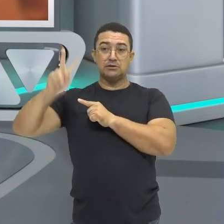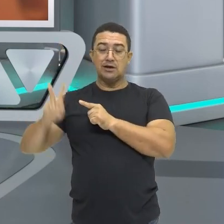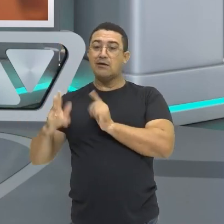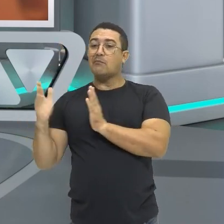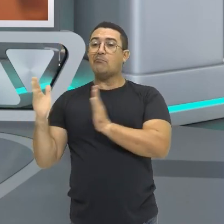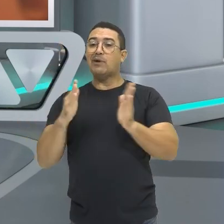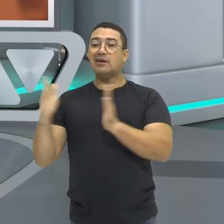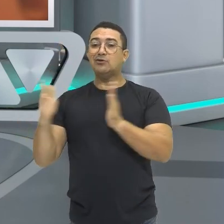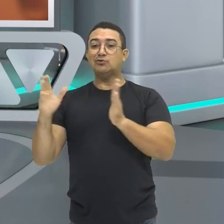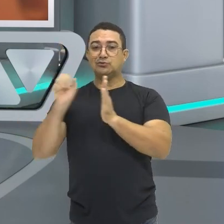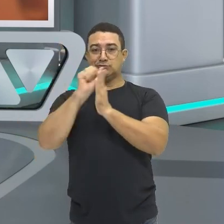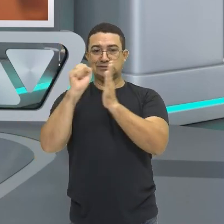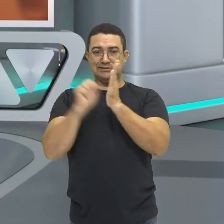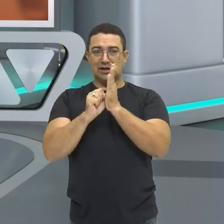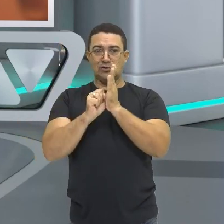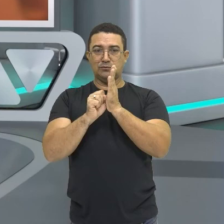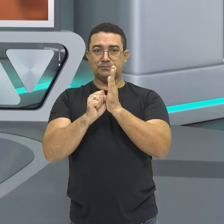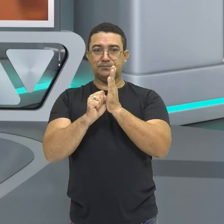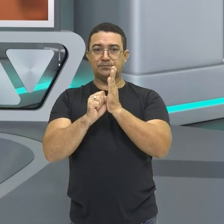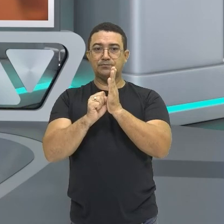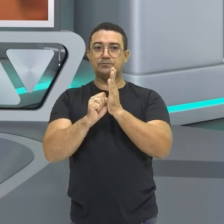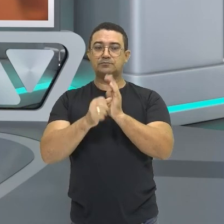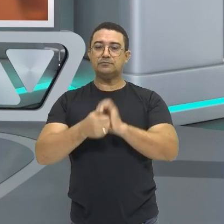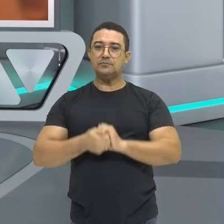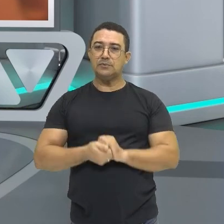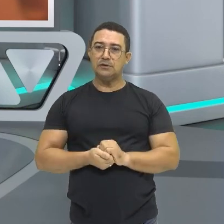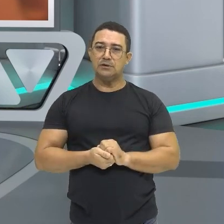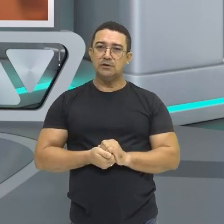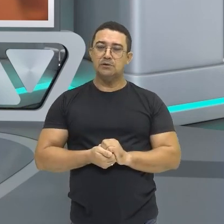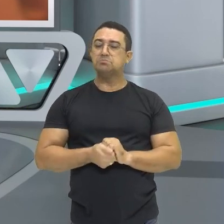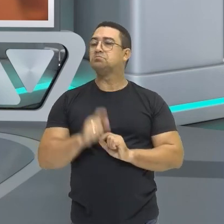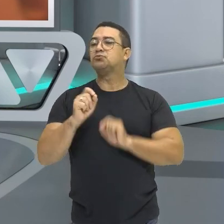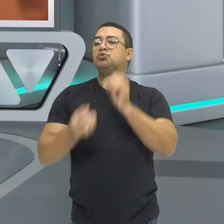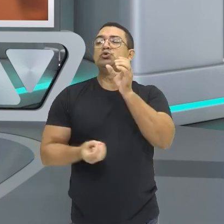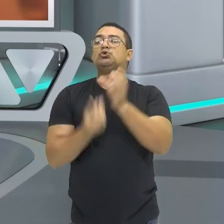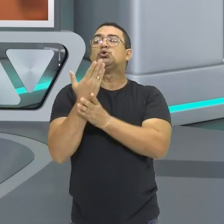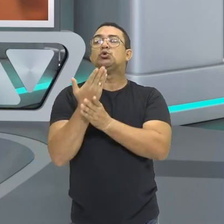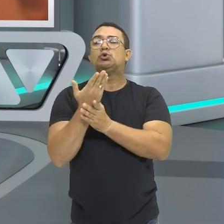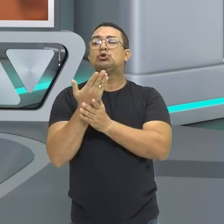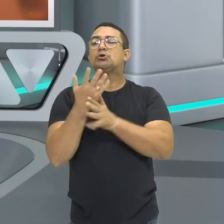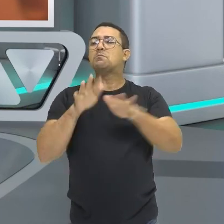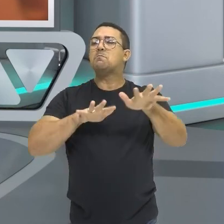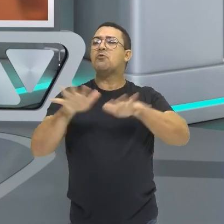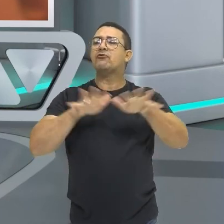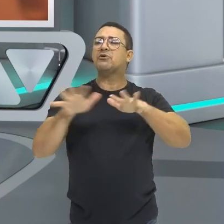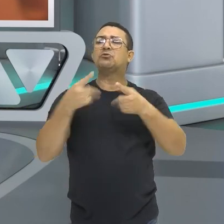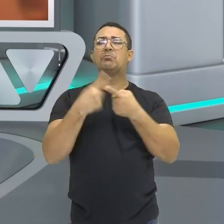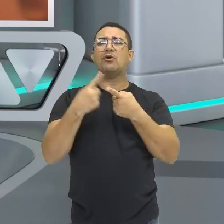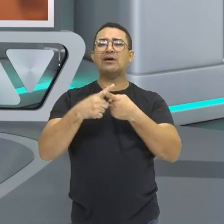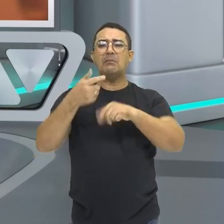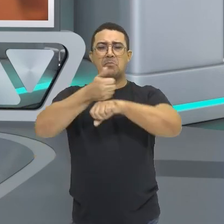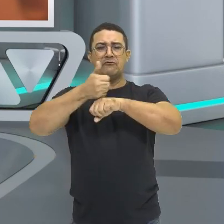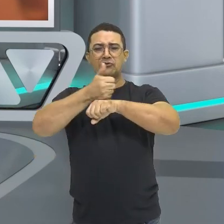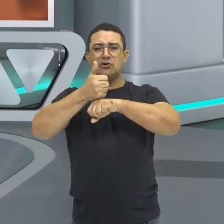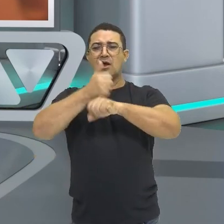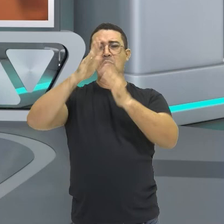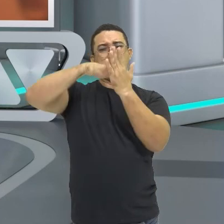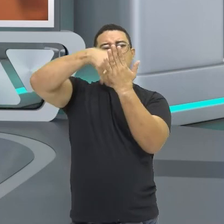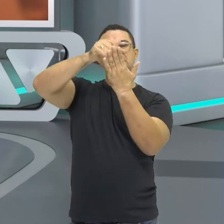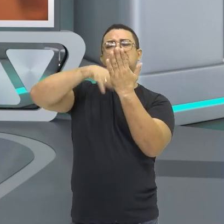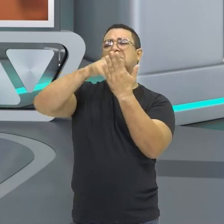desse século, né? Quando surge esse movimento, por que esses artistas pintavam dessa